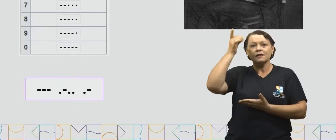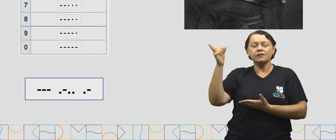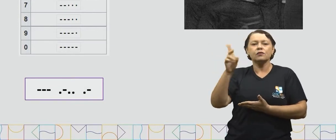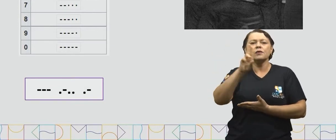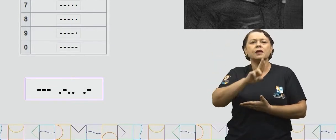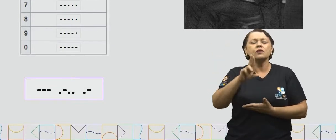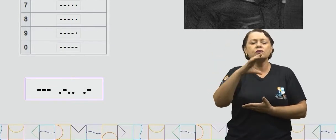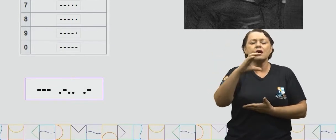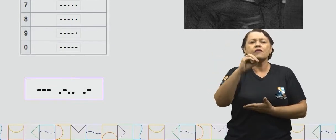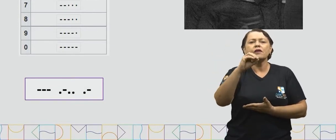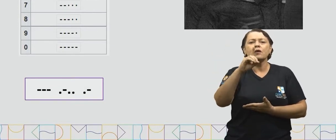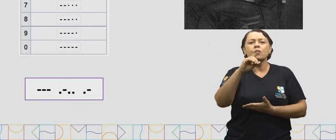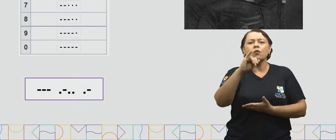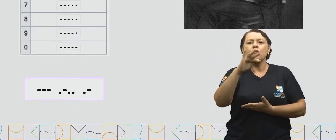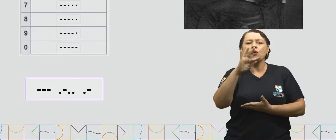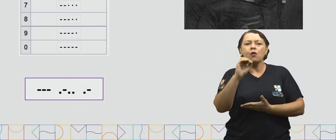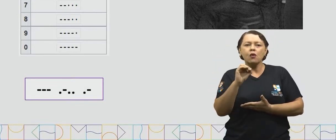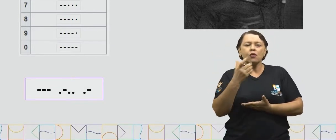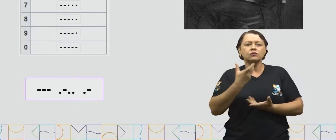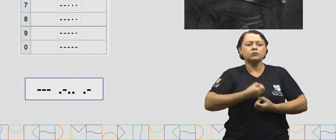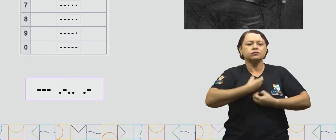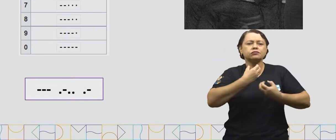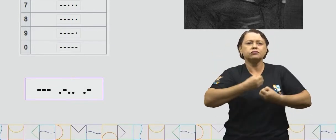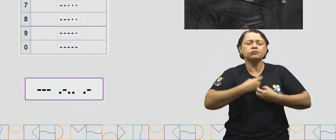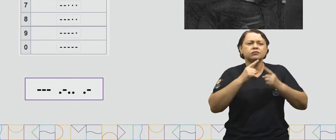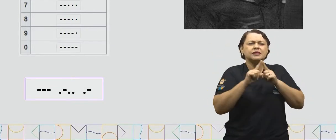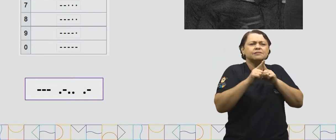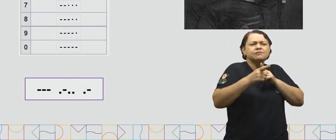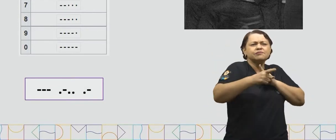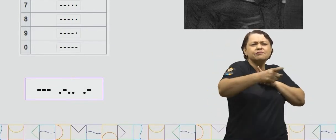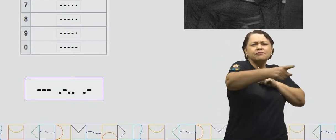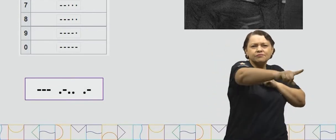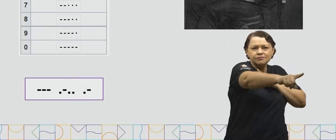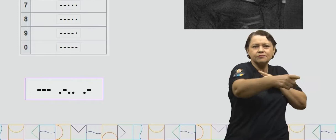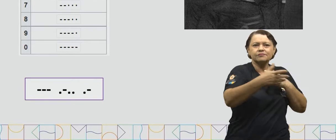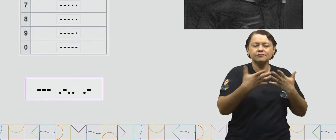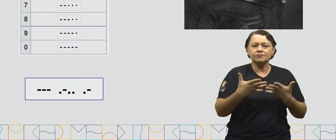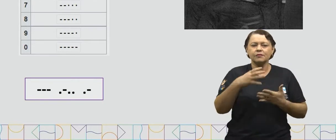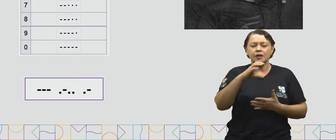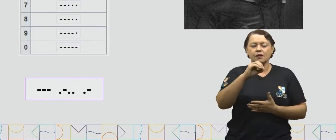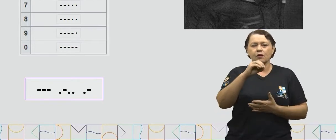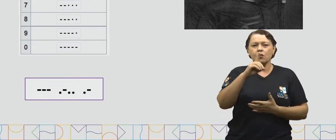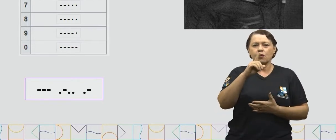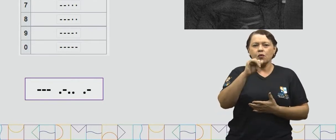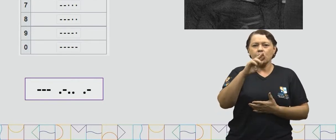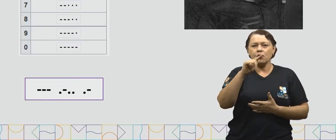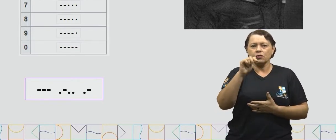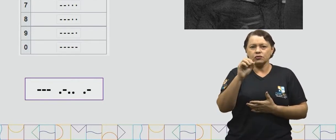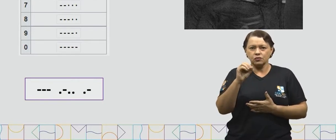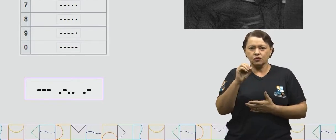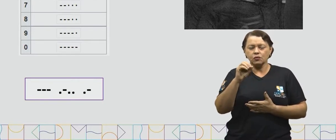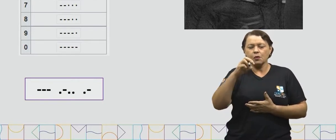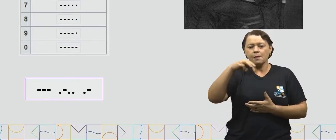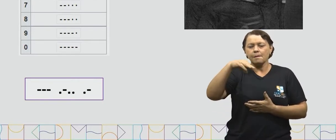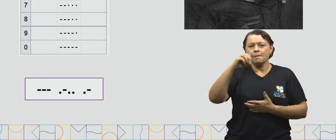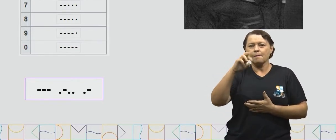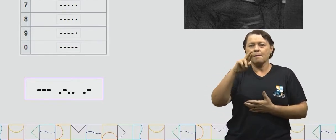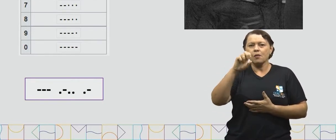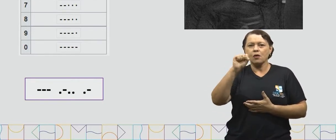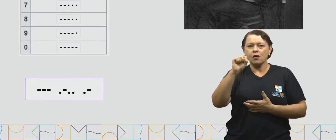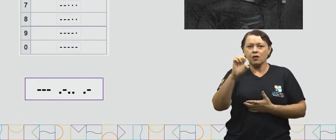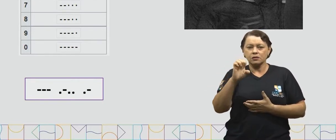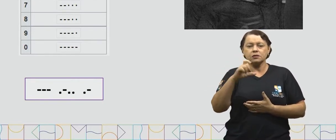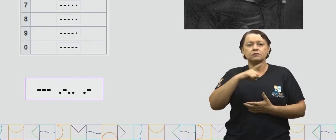usava sinais para transmitir mensagens à distância e a chamou de código Morse. Ele era transmitido